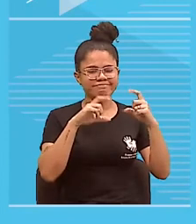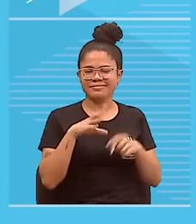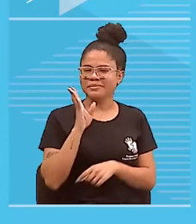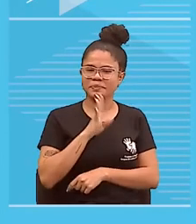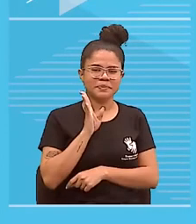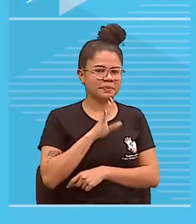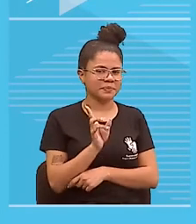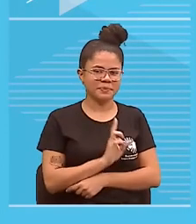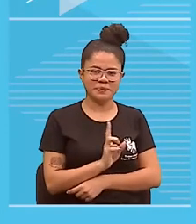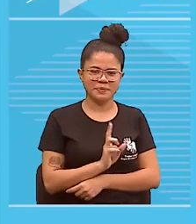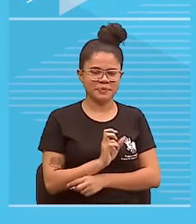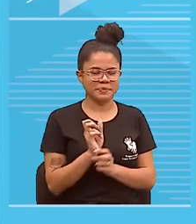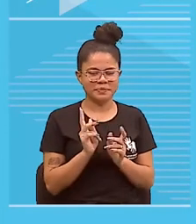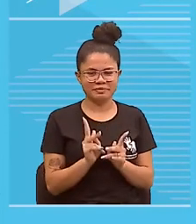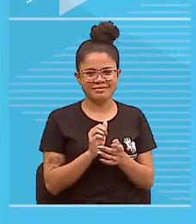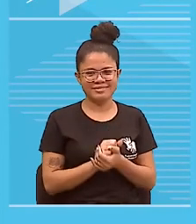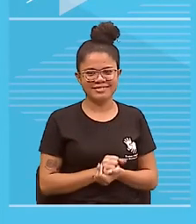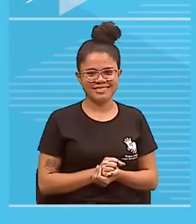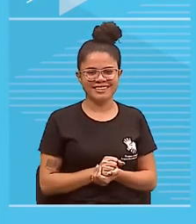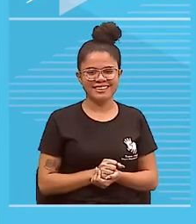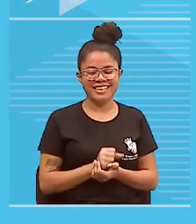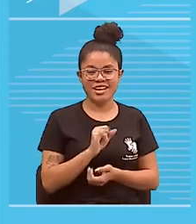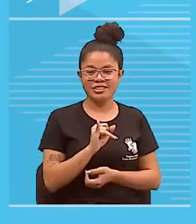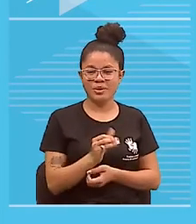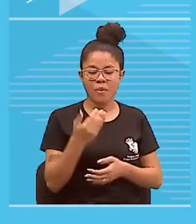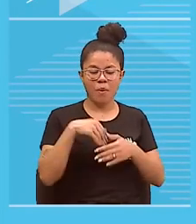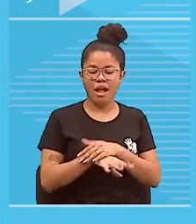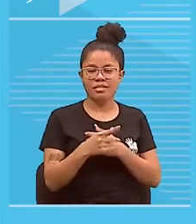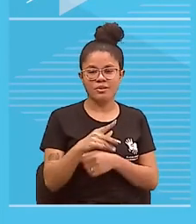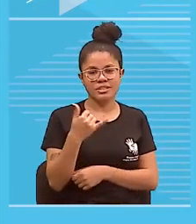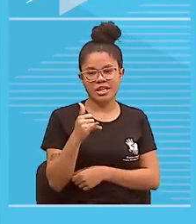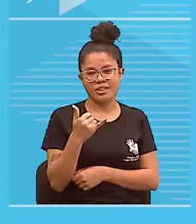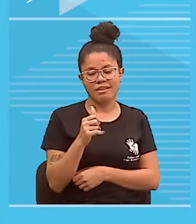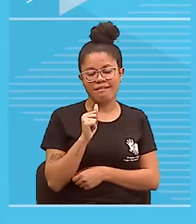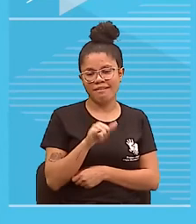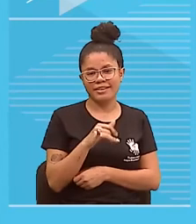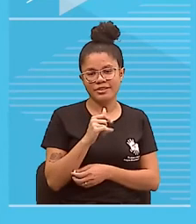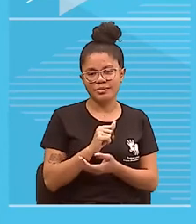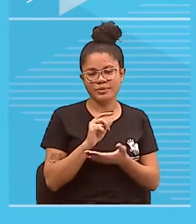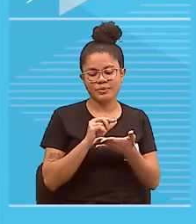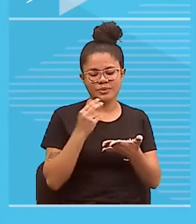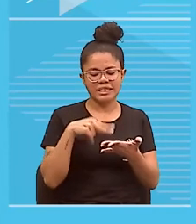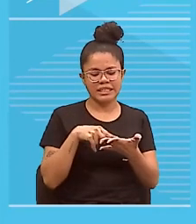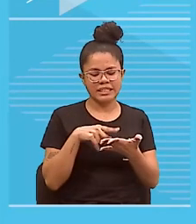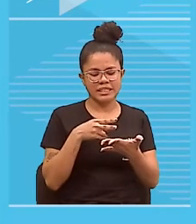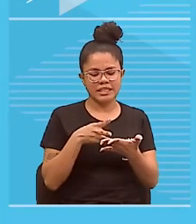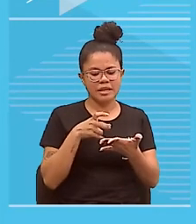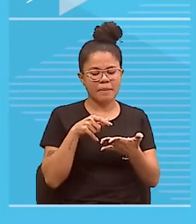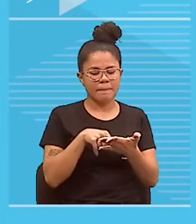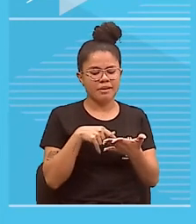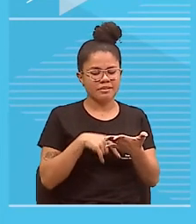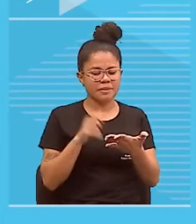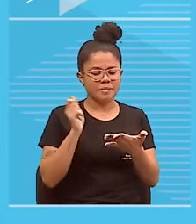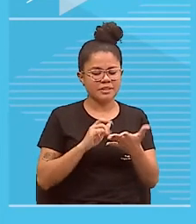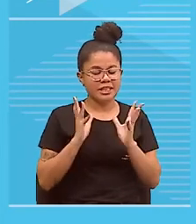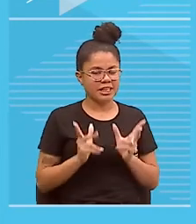certo é só encher a memória do teu telefone aí na hora que precisar pagar tu vai lá na Poli shots Y